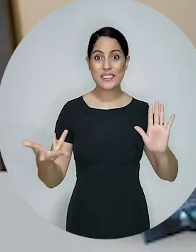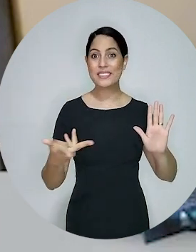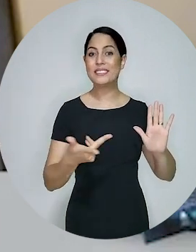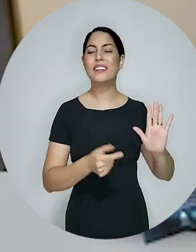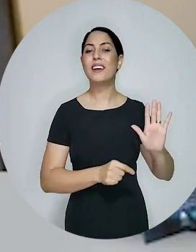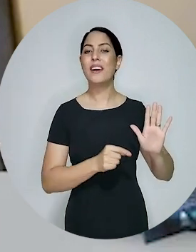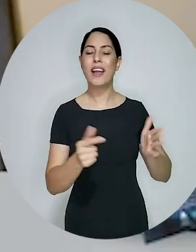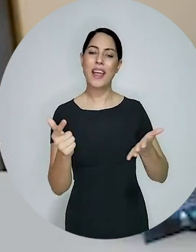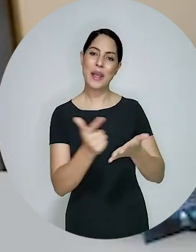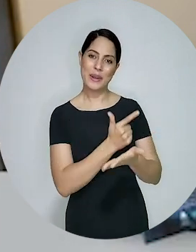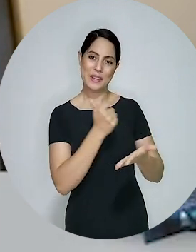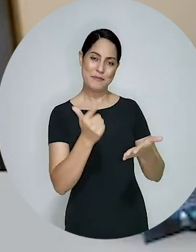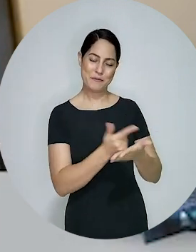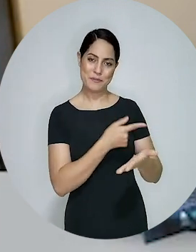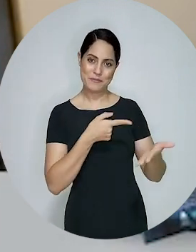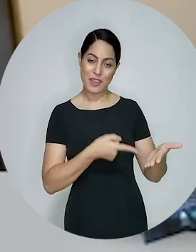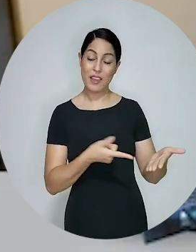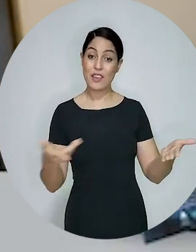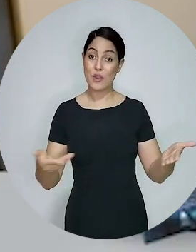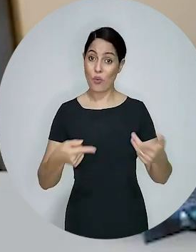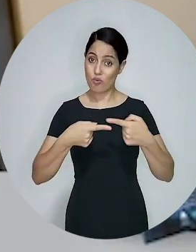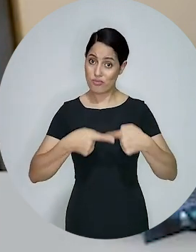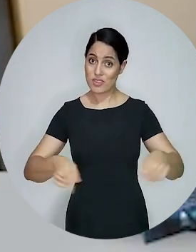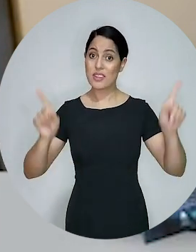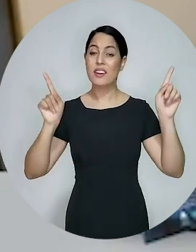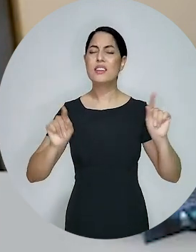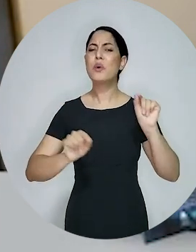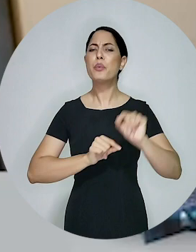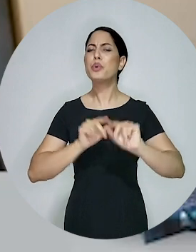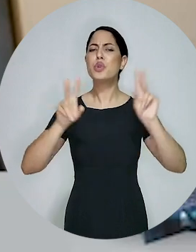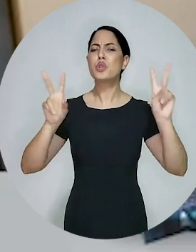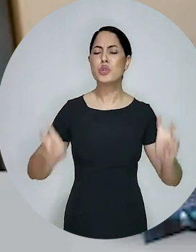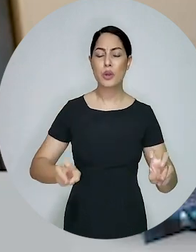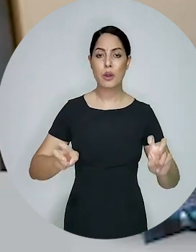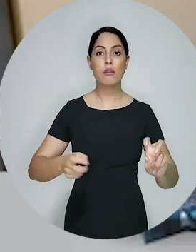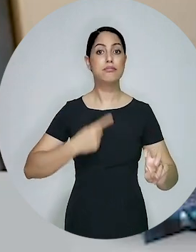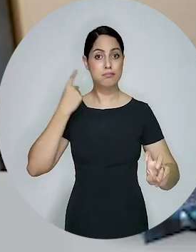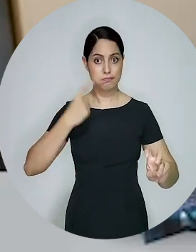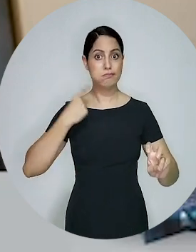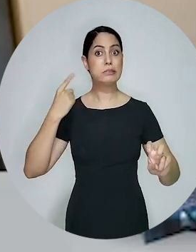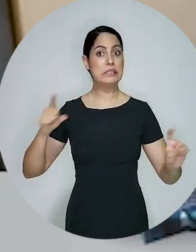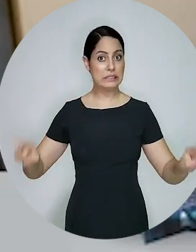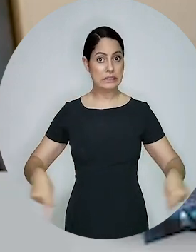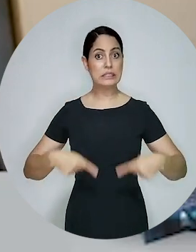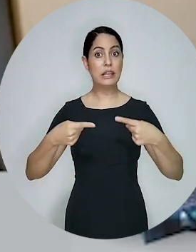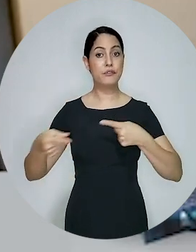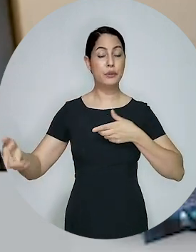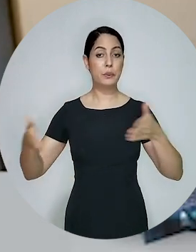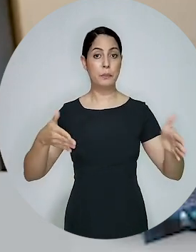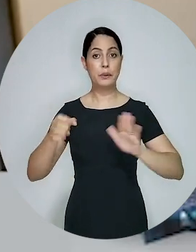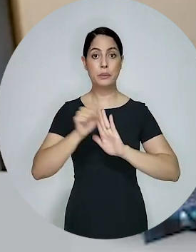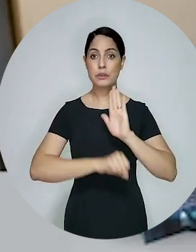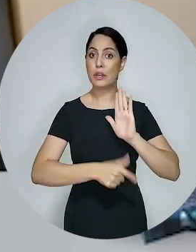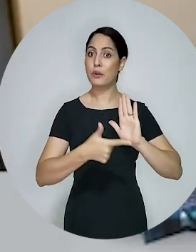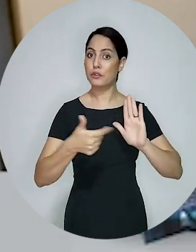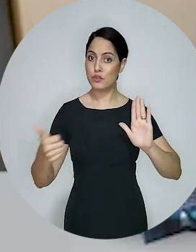grande projeto, que é o livro que hoje é lançado, tratando dos desafios da advocacia no